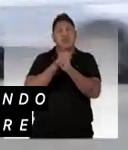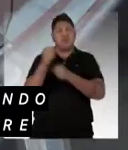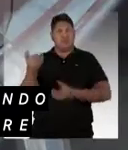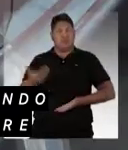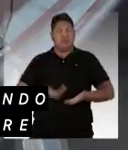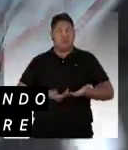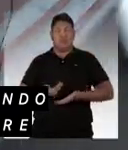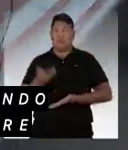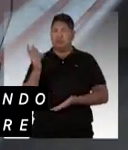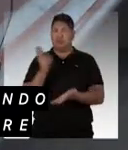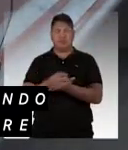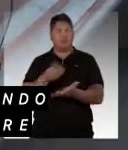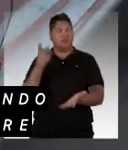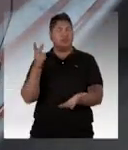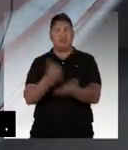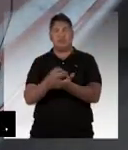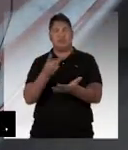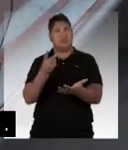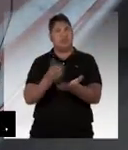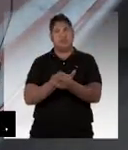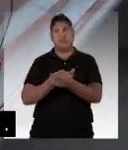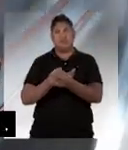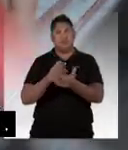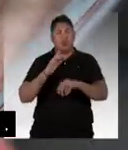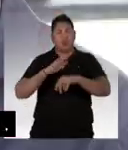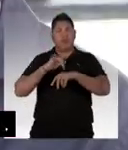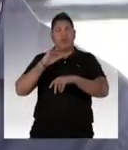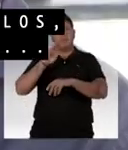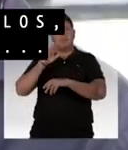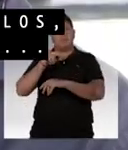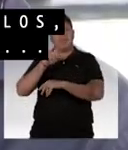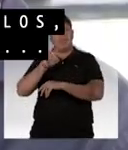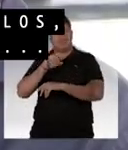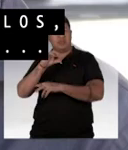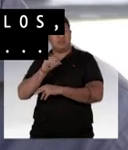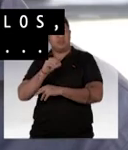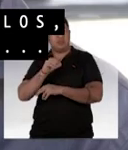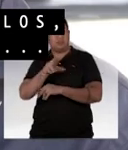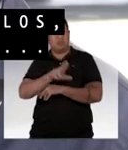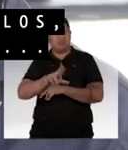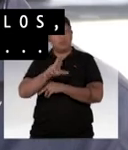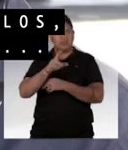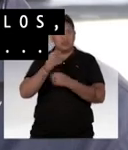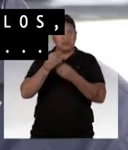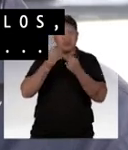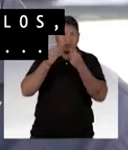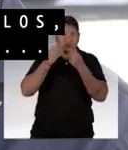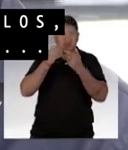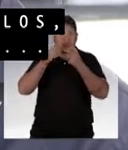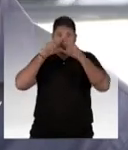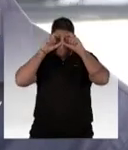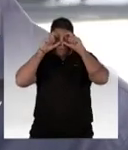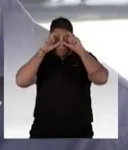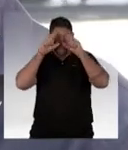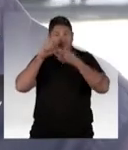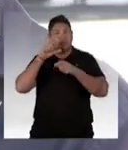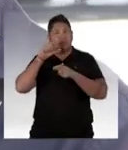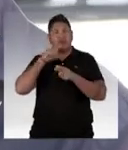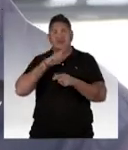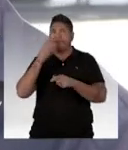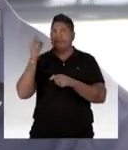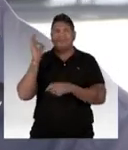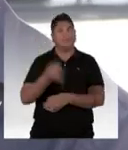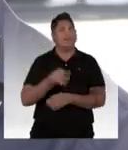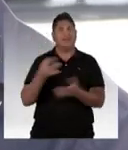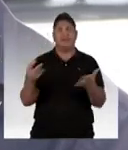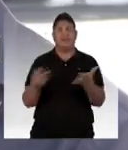a profissão e sempre exposto ao benzeno. E comecei a usar álcool, né? E isso aí tudo, eu tenho certeza que me